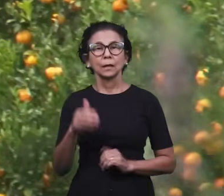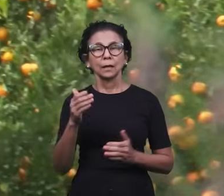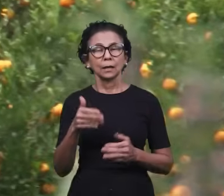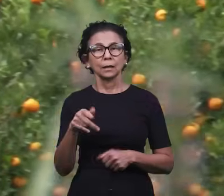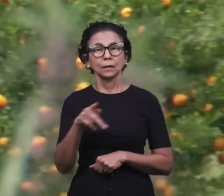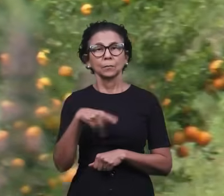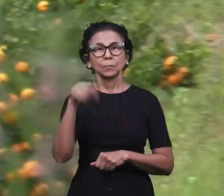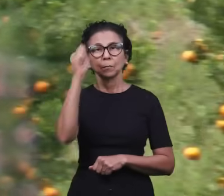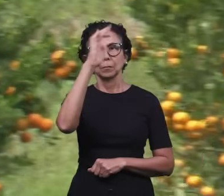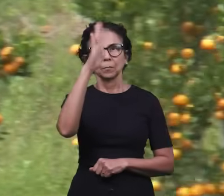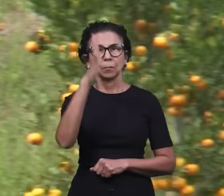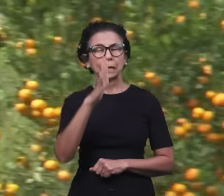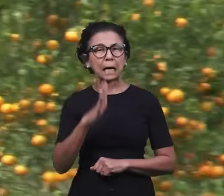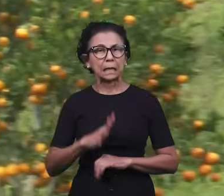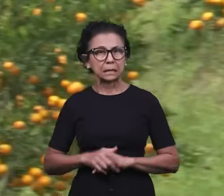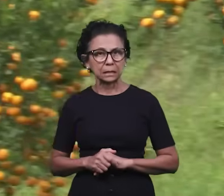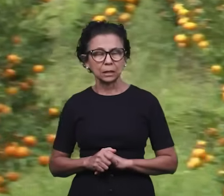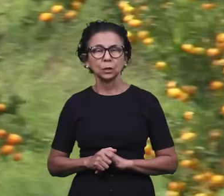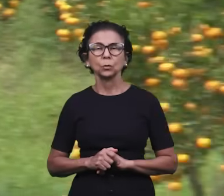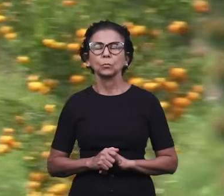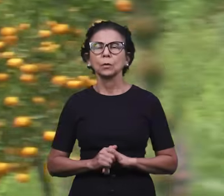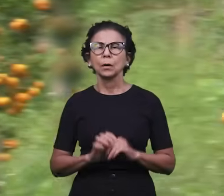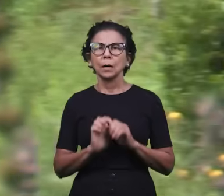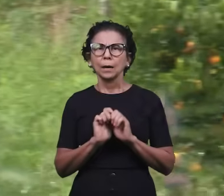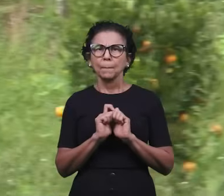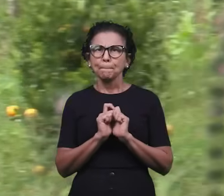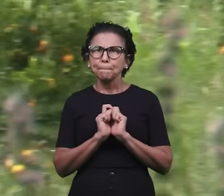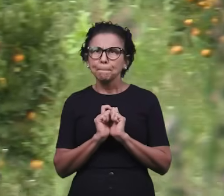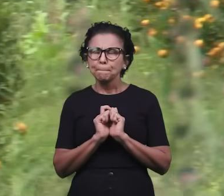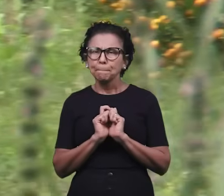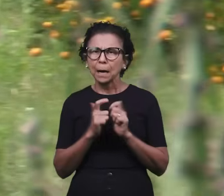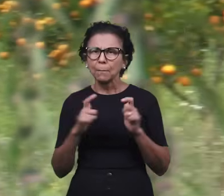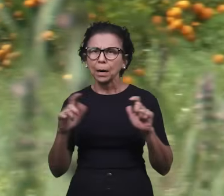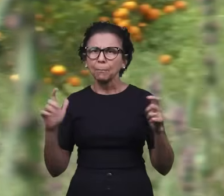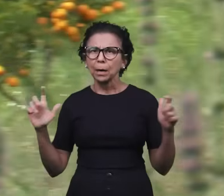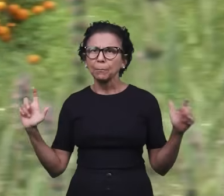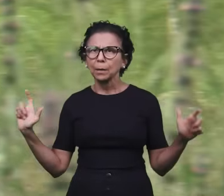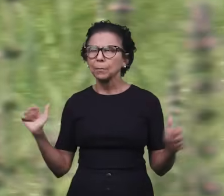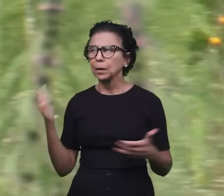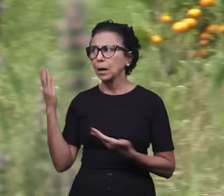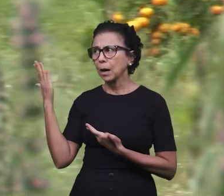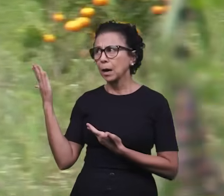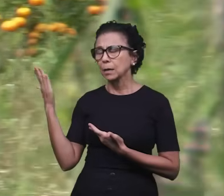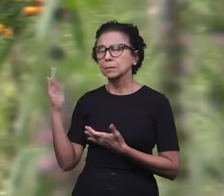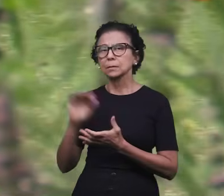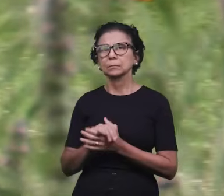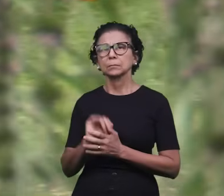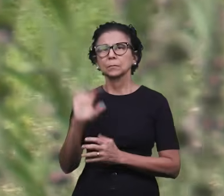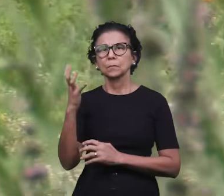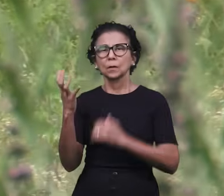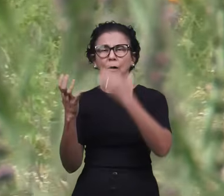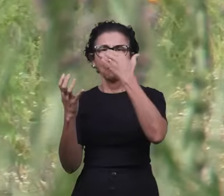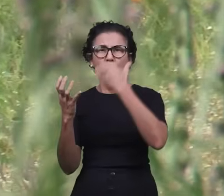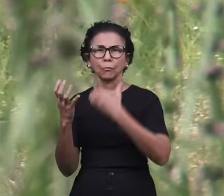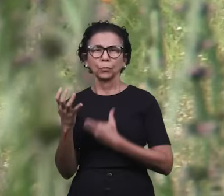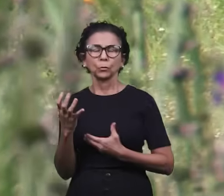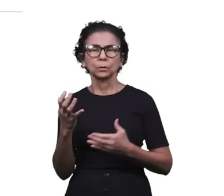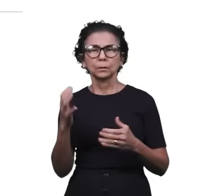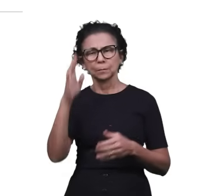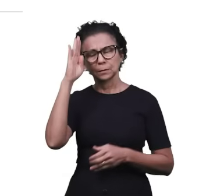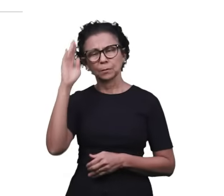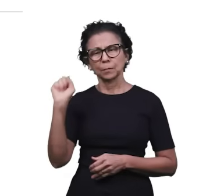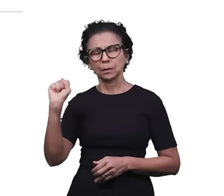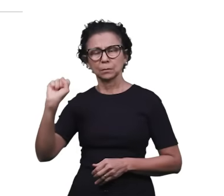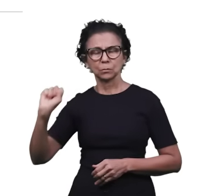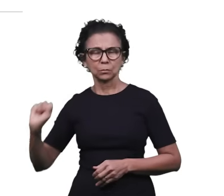O Brasil é um gigante na produção de tangerina e a força vem principalmente do Sudeste. Segundo o